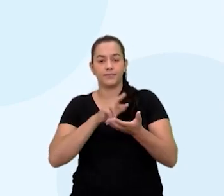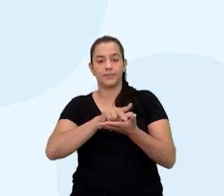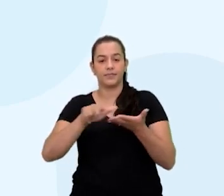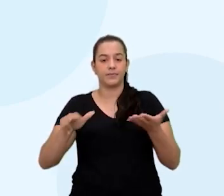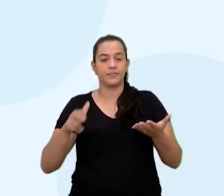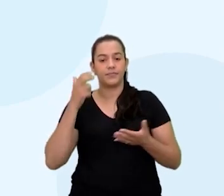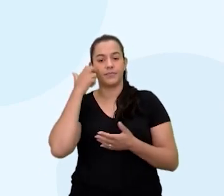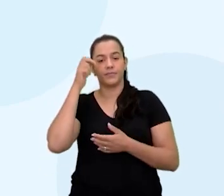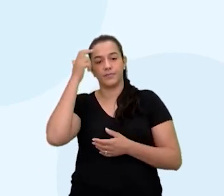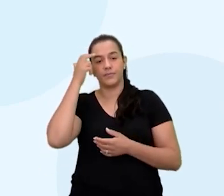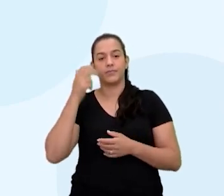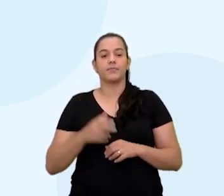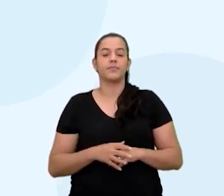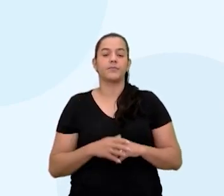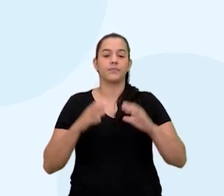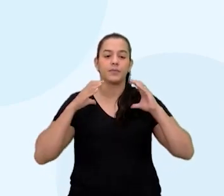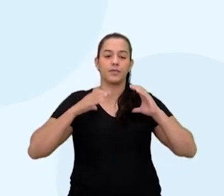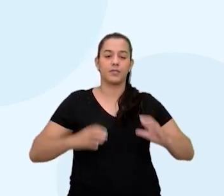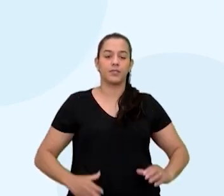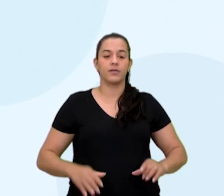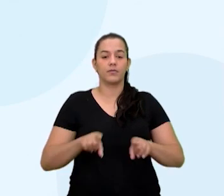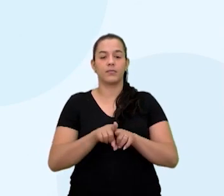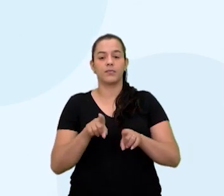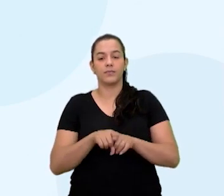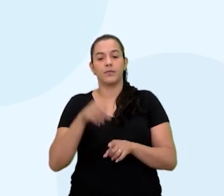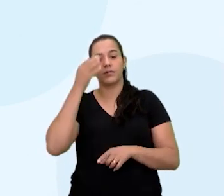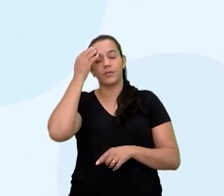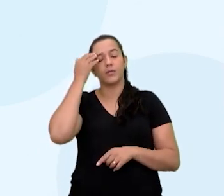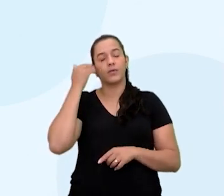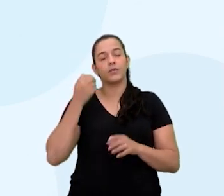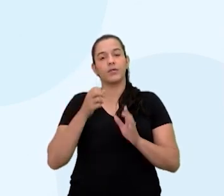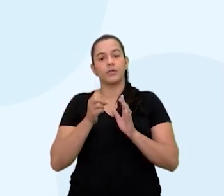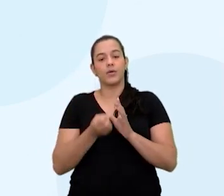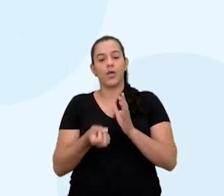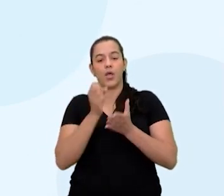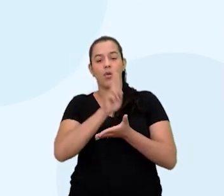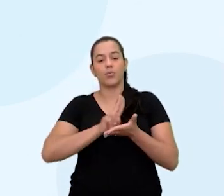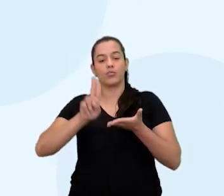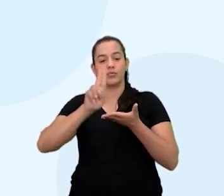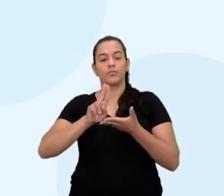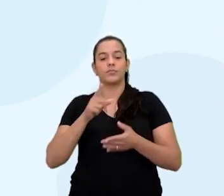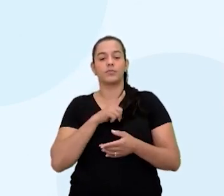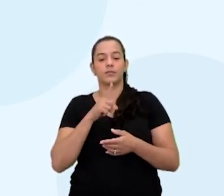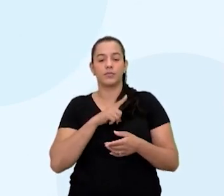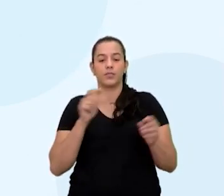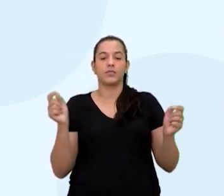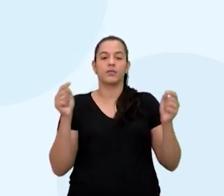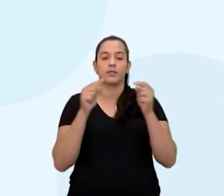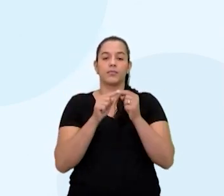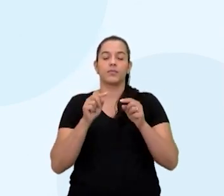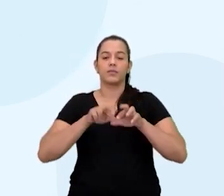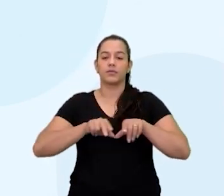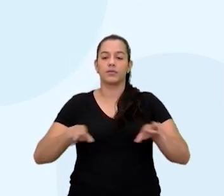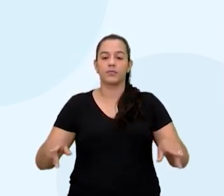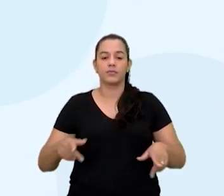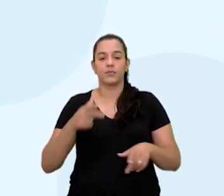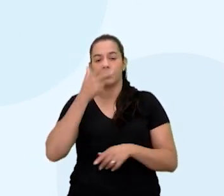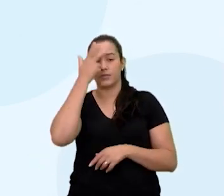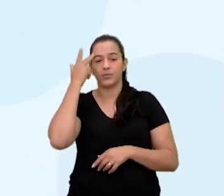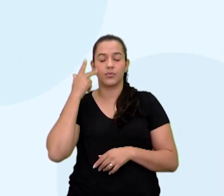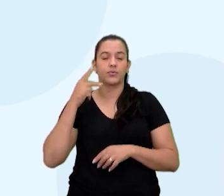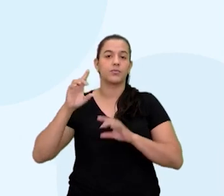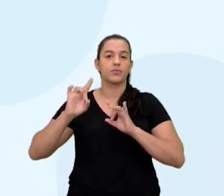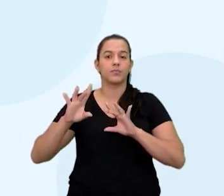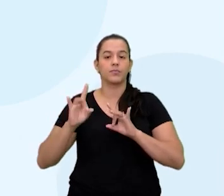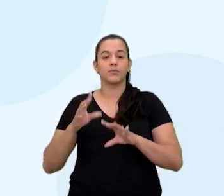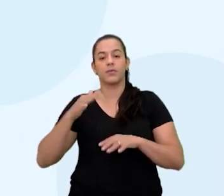culturas. Cidadania também, olha. O USP oferece tratamento odontológico com sedação a pacientes com necessidades especiais, ou seja,